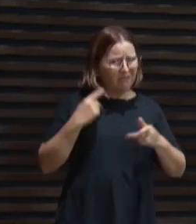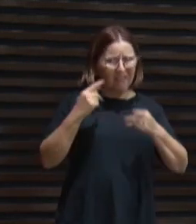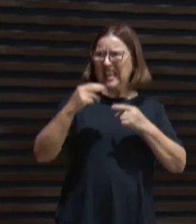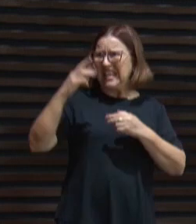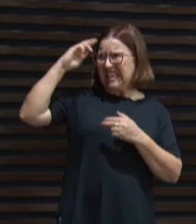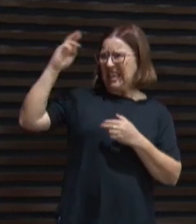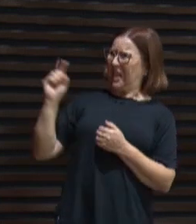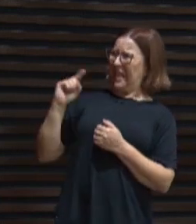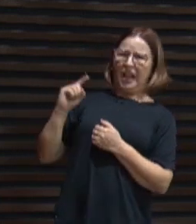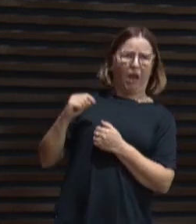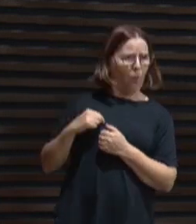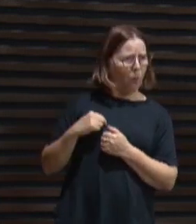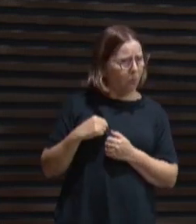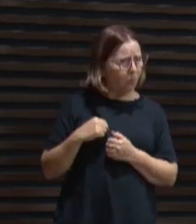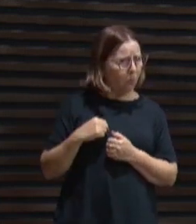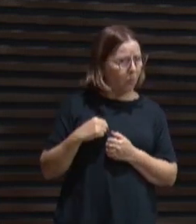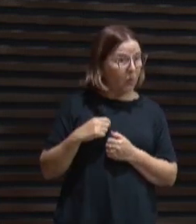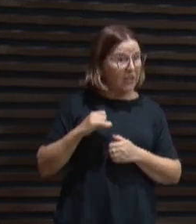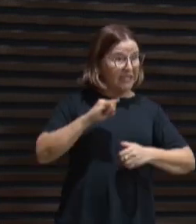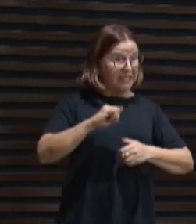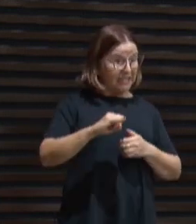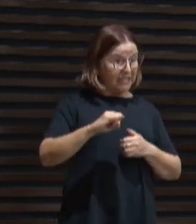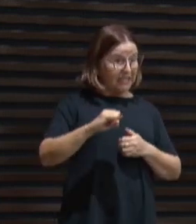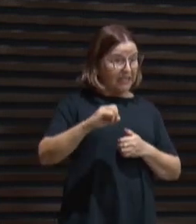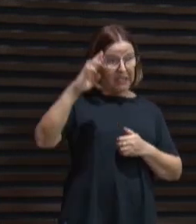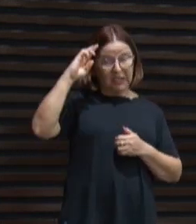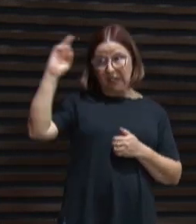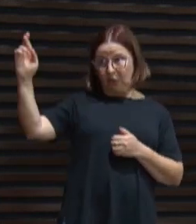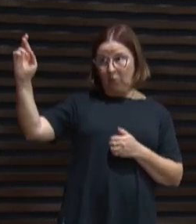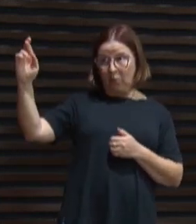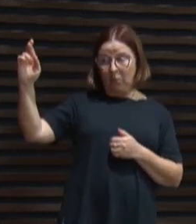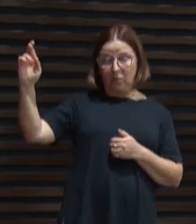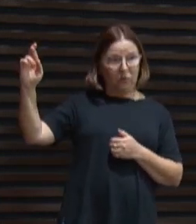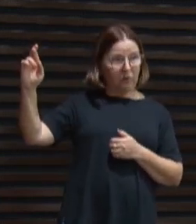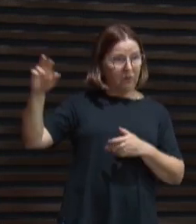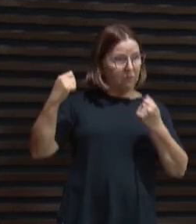Pedro era um homem muito exagerado. Quando Jesus